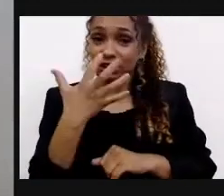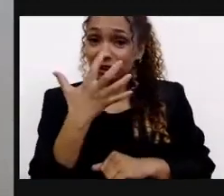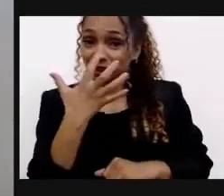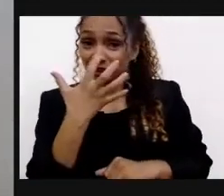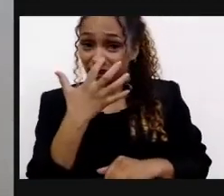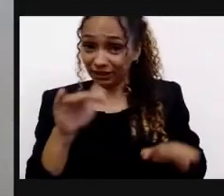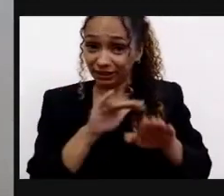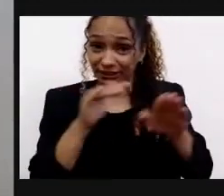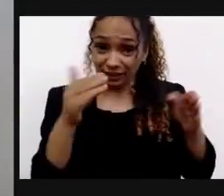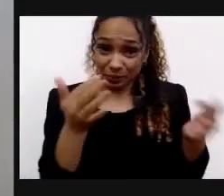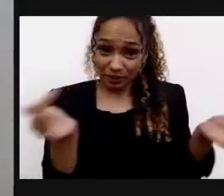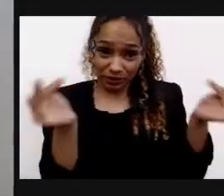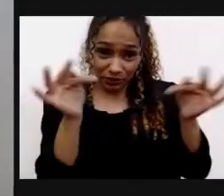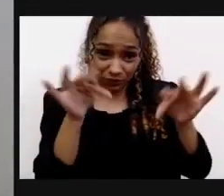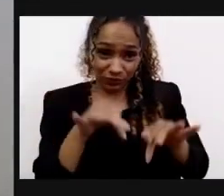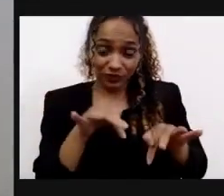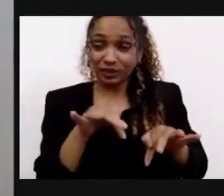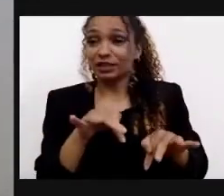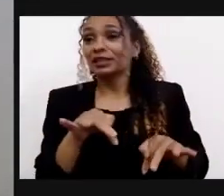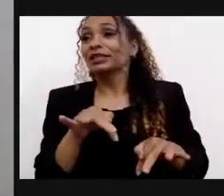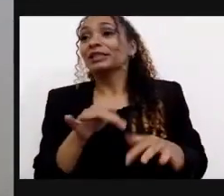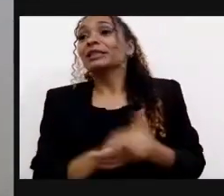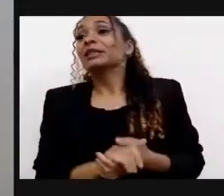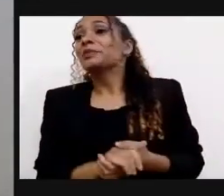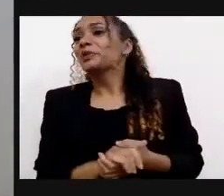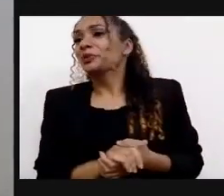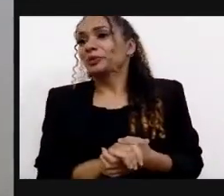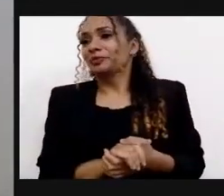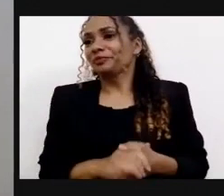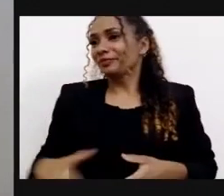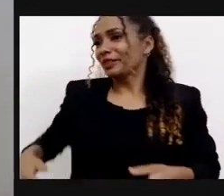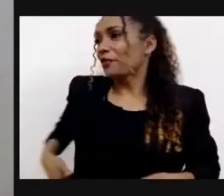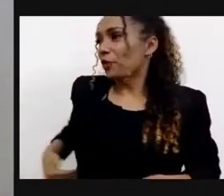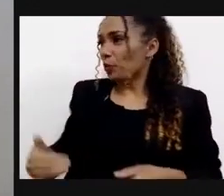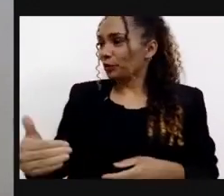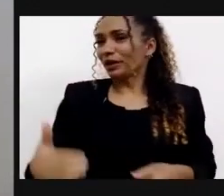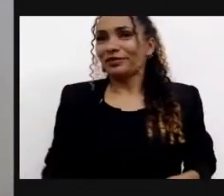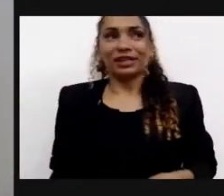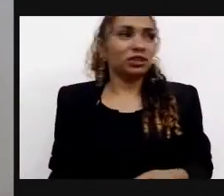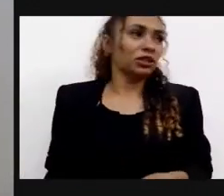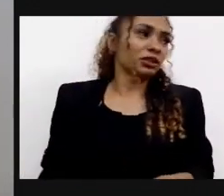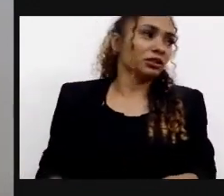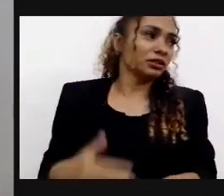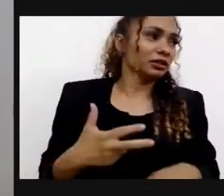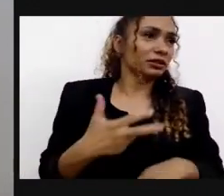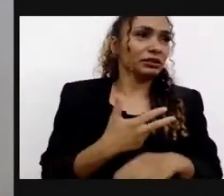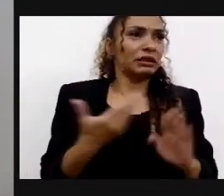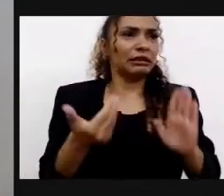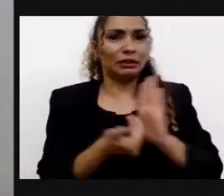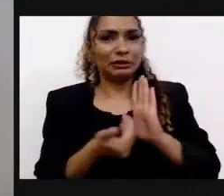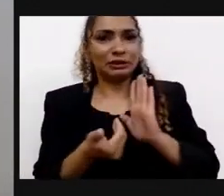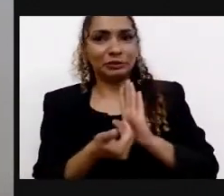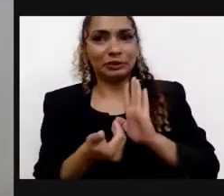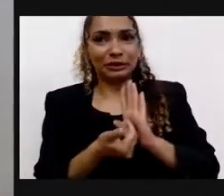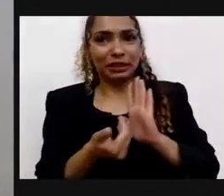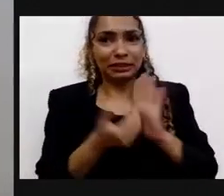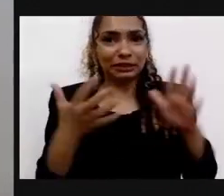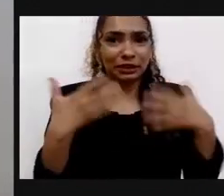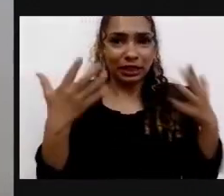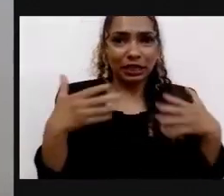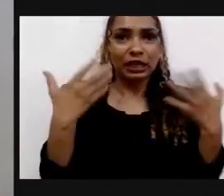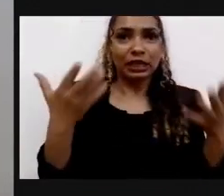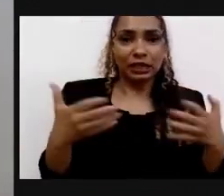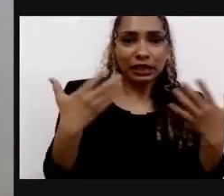esta mesa de encerramento da décima terceira jornada de pesquisa extensão da câmara dos deputados e é com muita alegria Depois